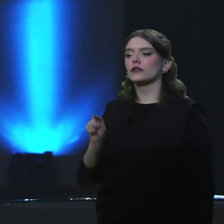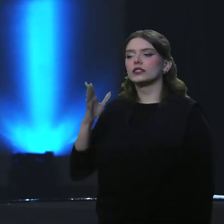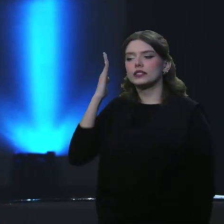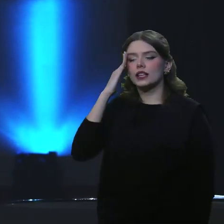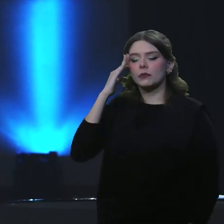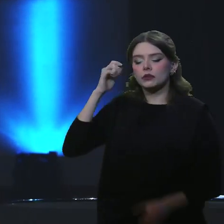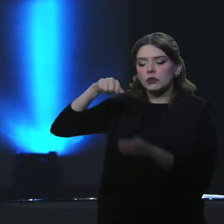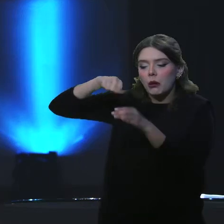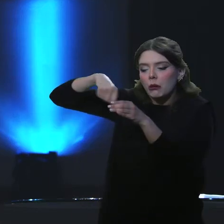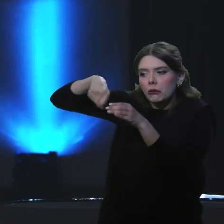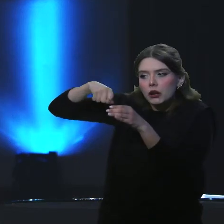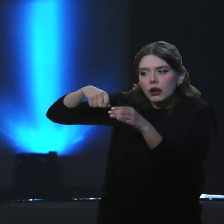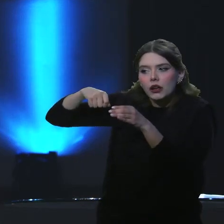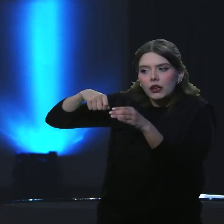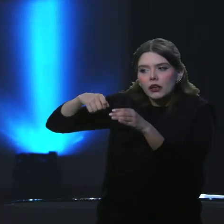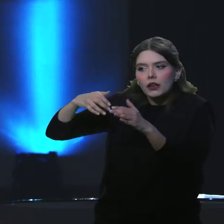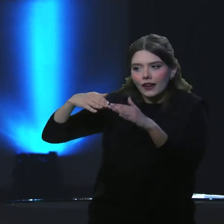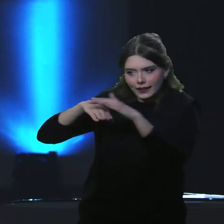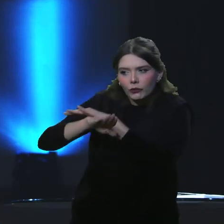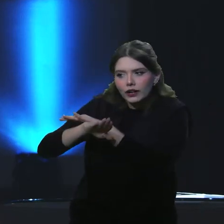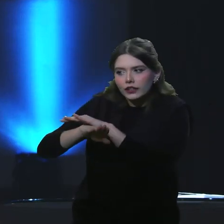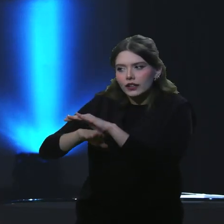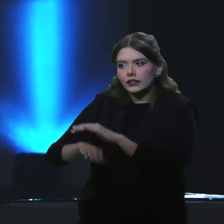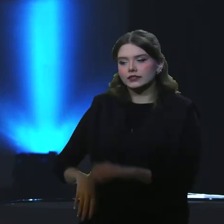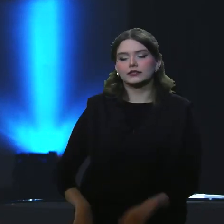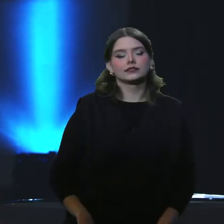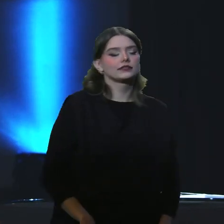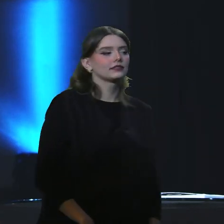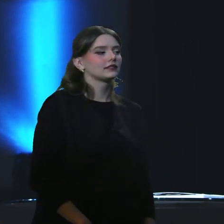colher? Ela, na gaveta. Falei, isso, acertou, miserável.